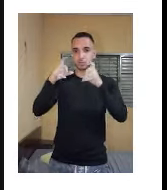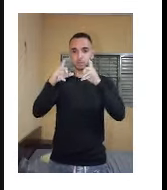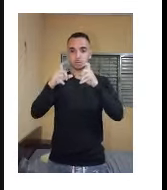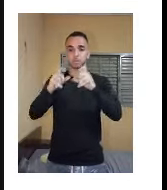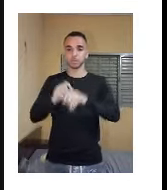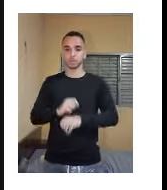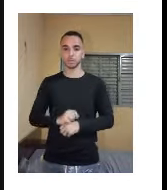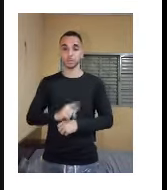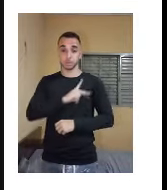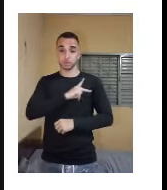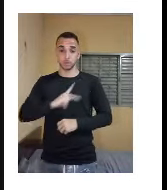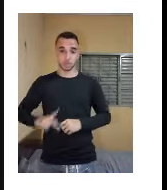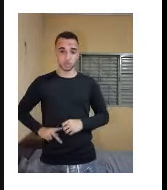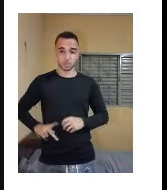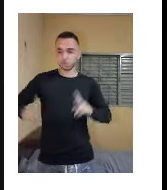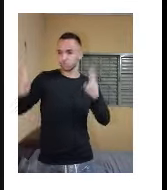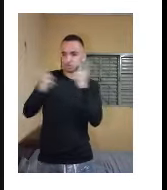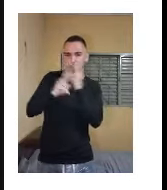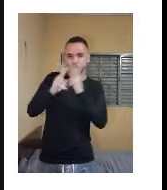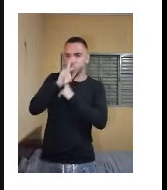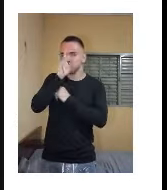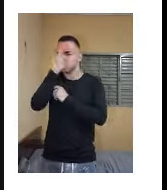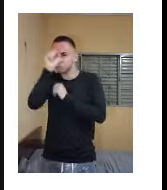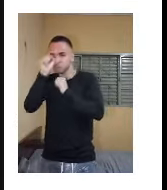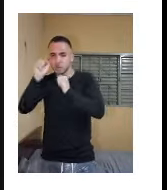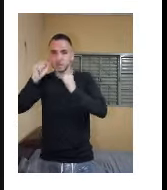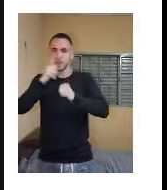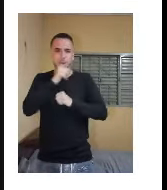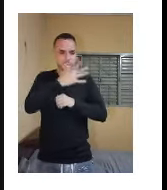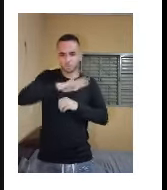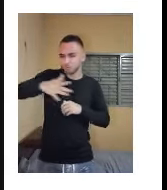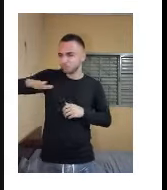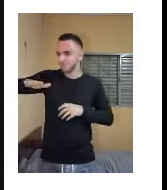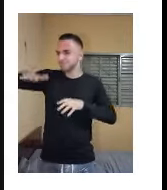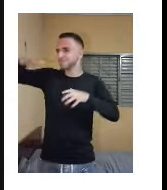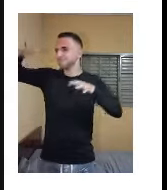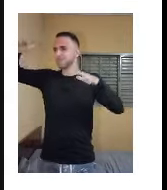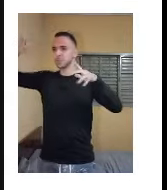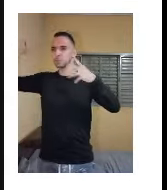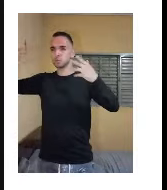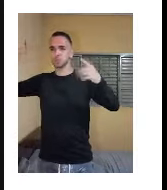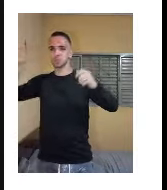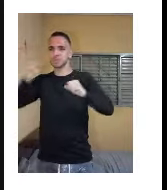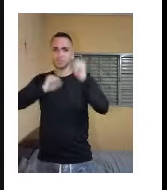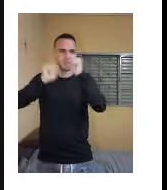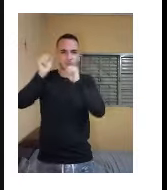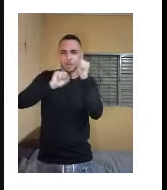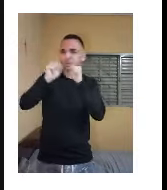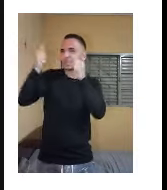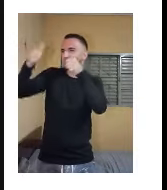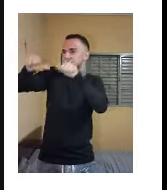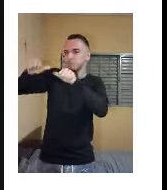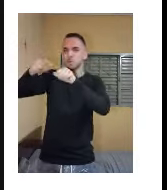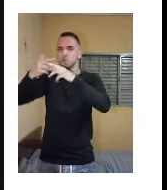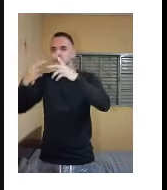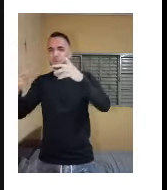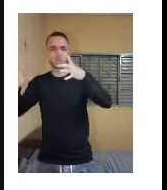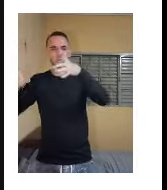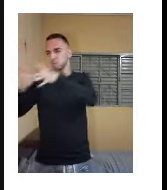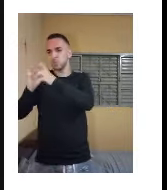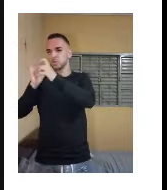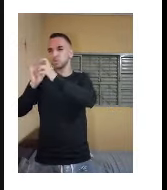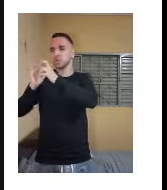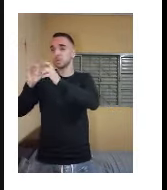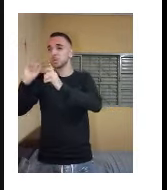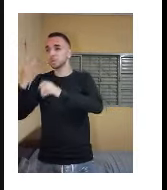secas, tempestades, acidificação dos oceanos, perdas nas infraestruturas, refugiados, espécies em